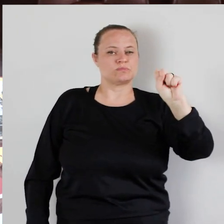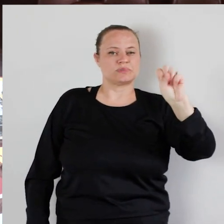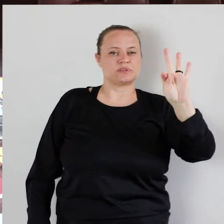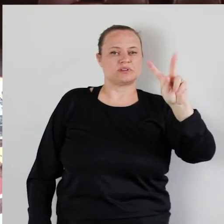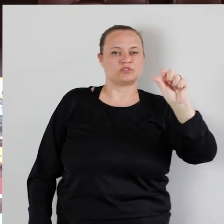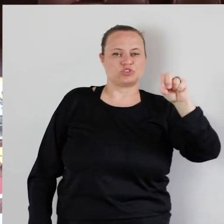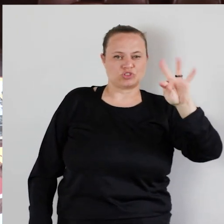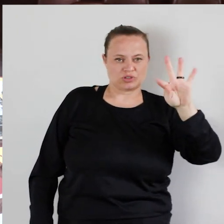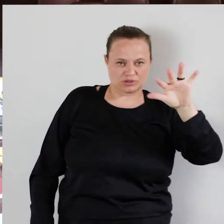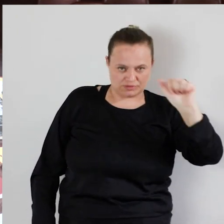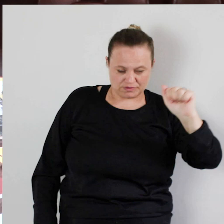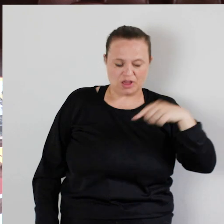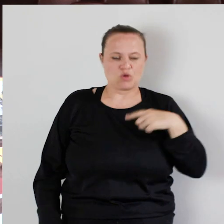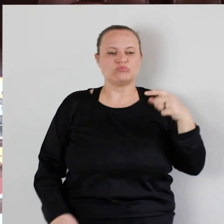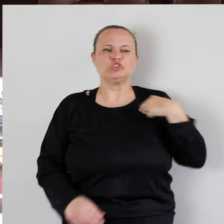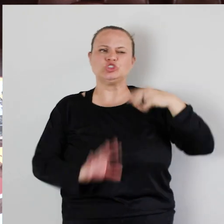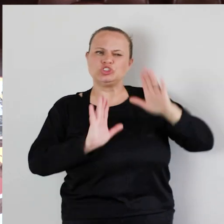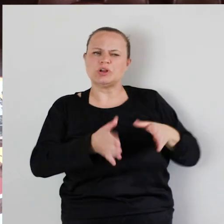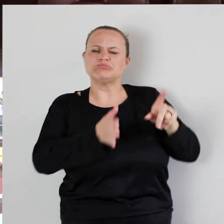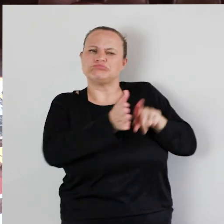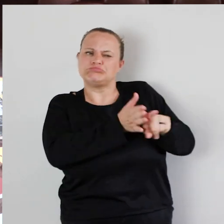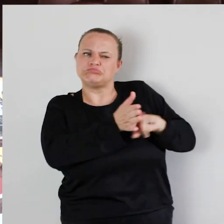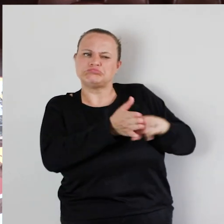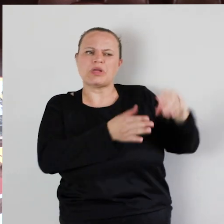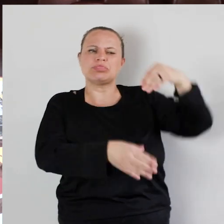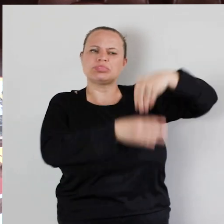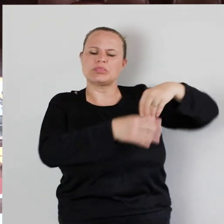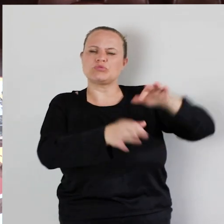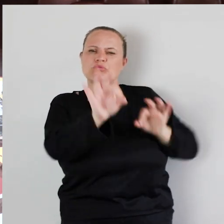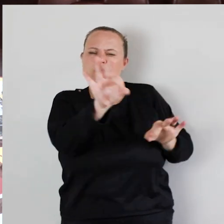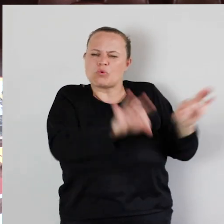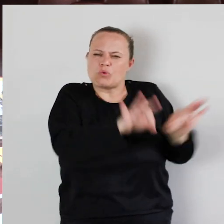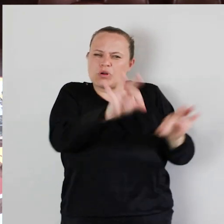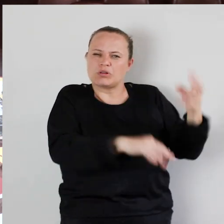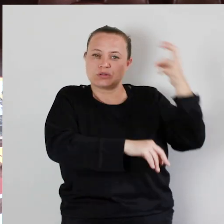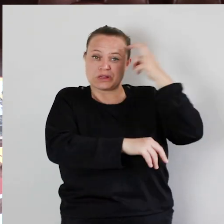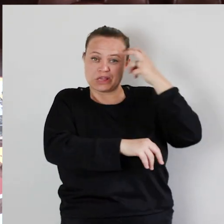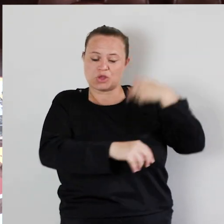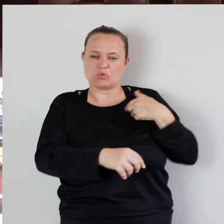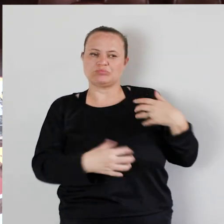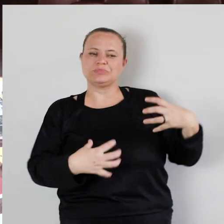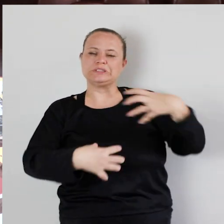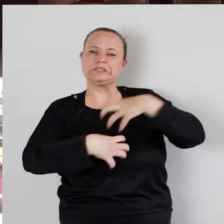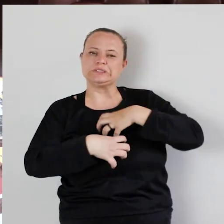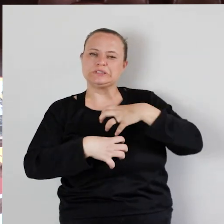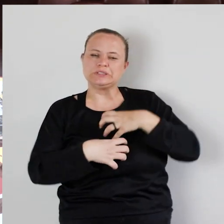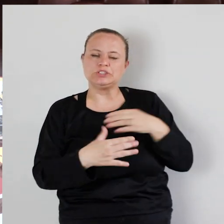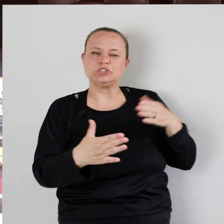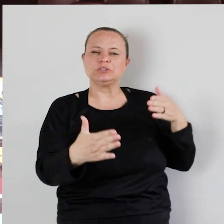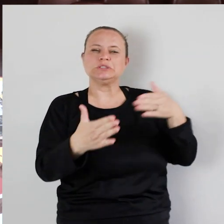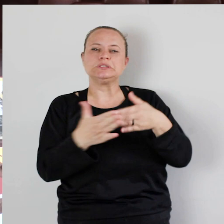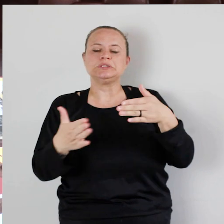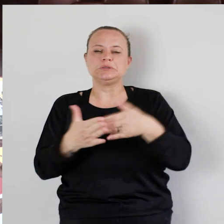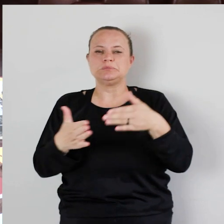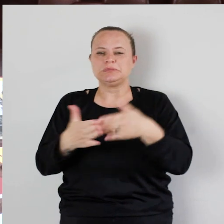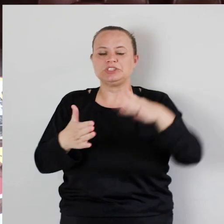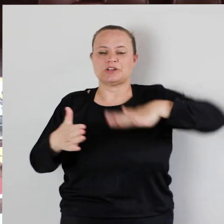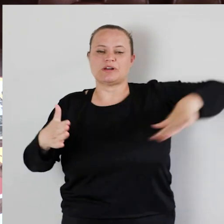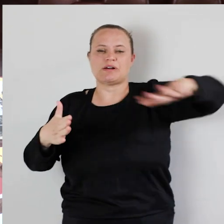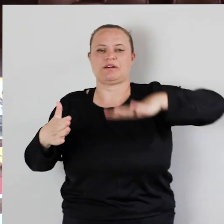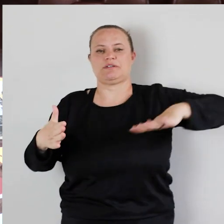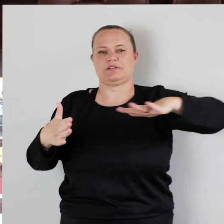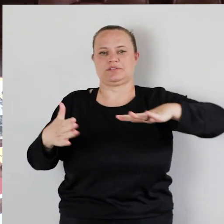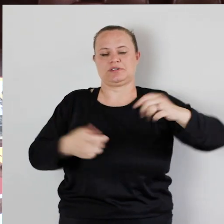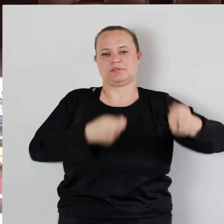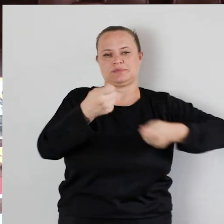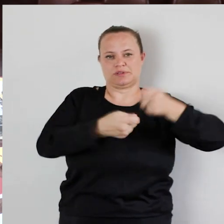orientado alguns trabalhos em organizações da cultura. E a gente sentiu limites das teorias da